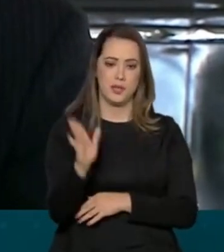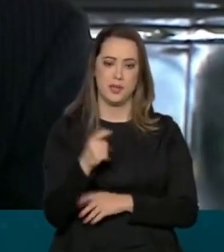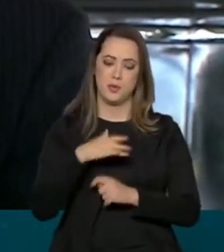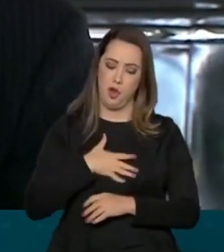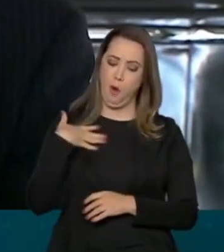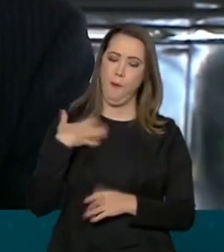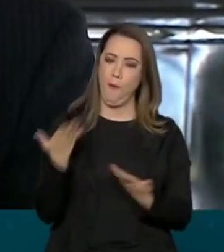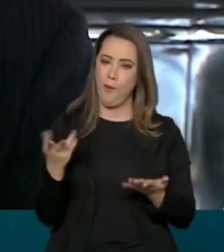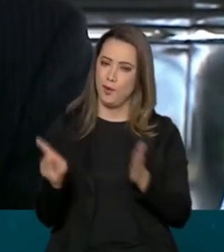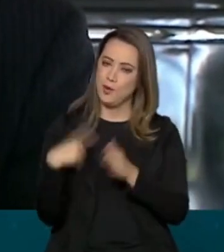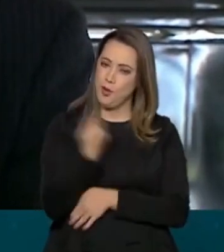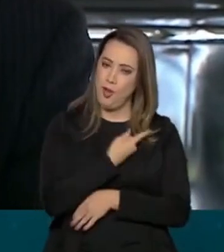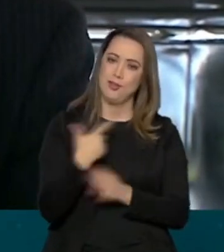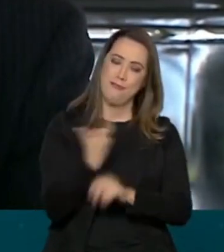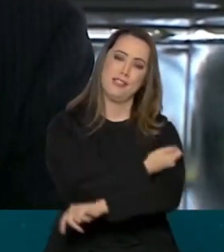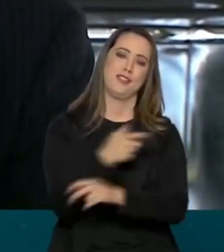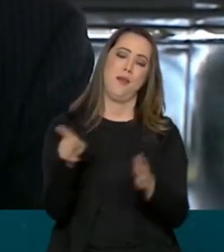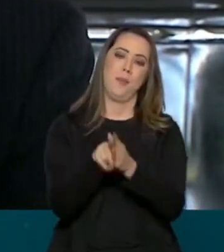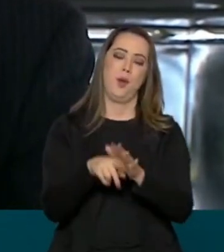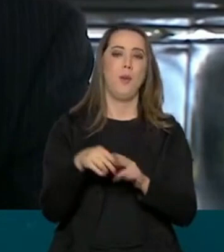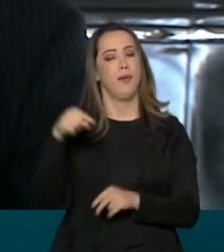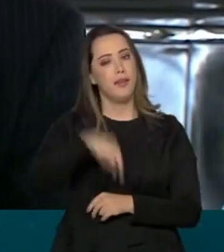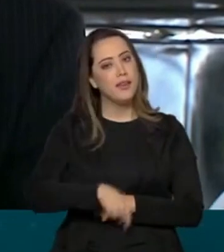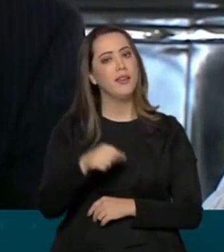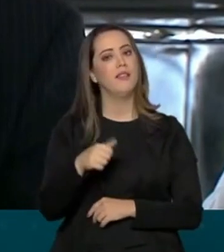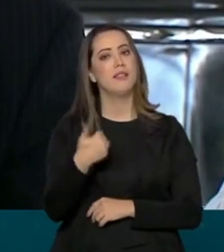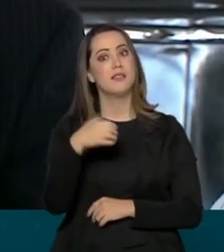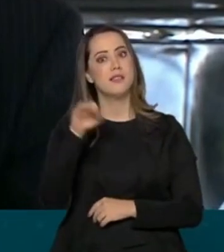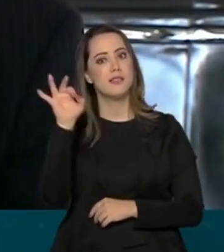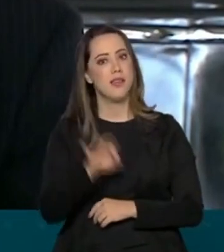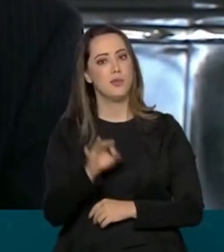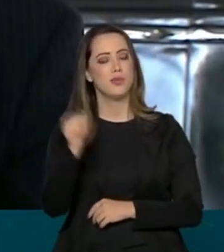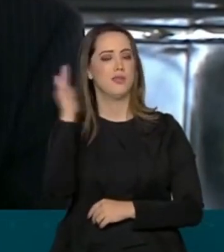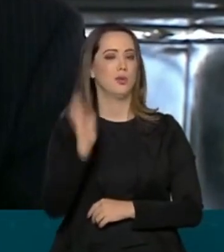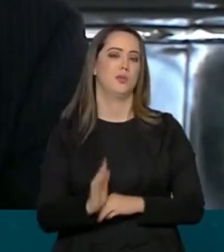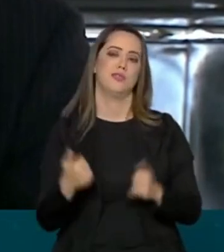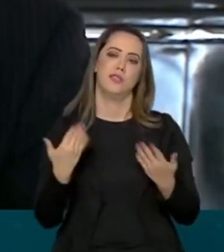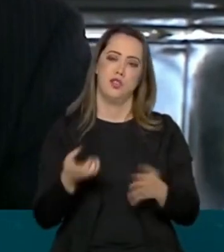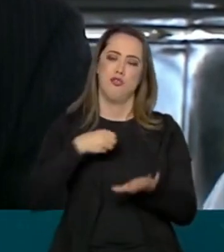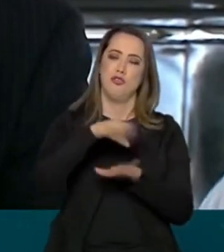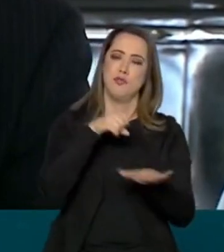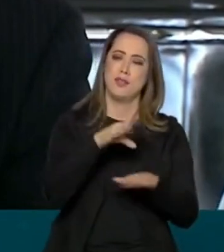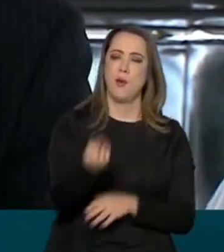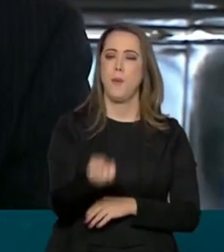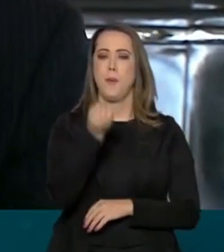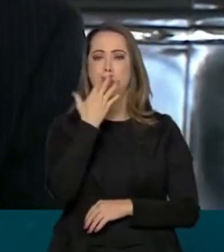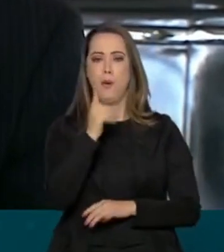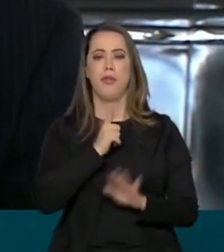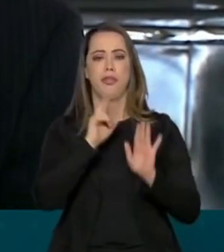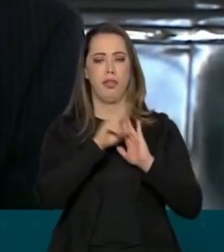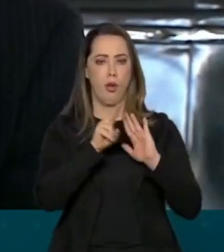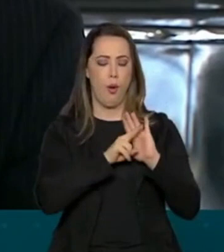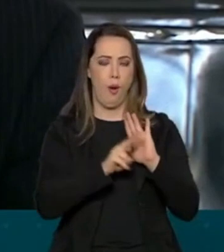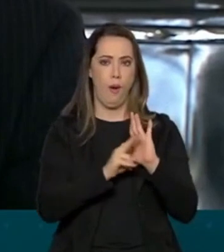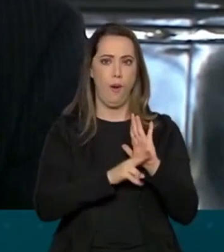orgulho, né, da vacina brasileira. Mas o fato que eu queria dizer, que uma notícia muito boa da gente ter esse protocolo, né, já registrado,